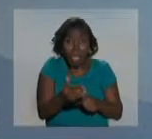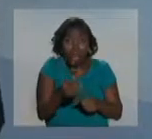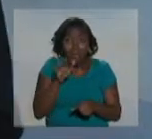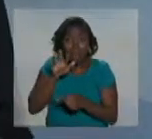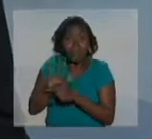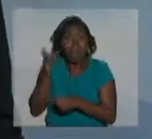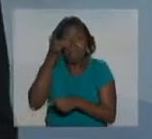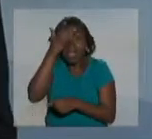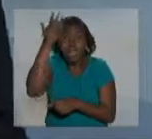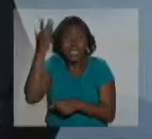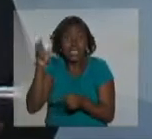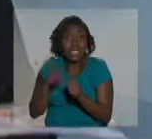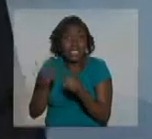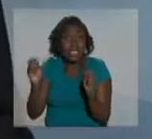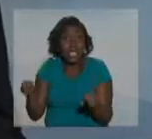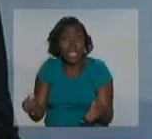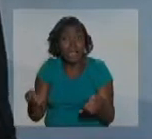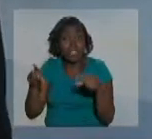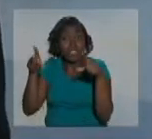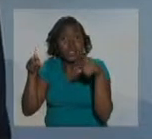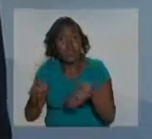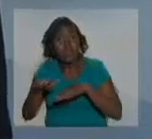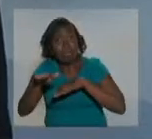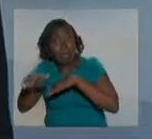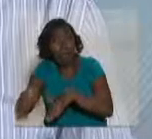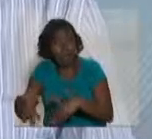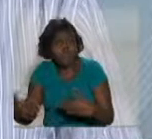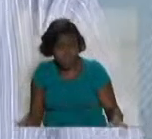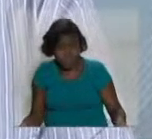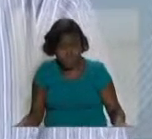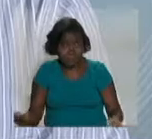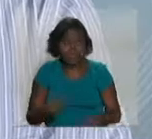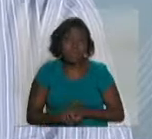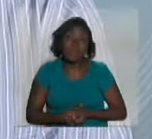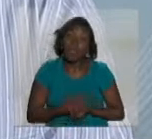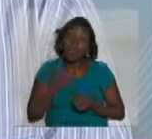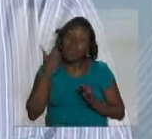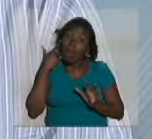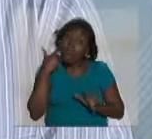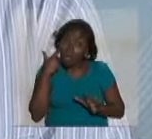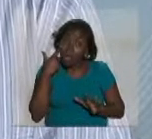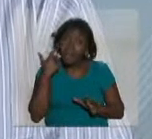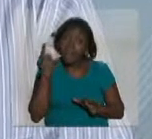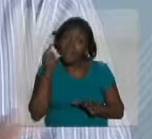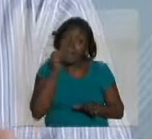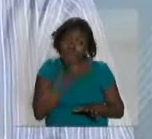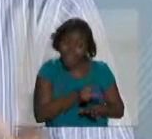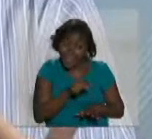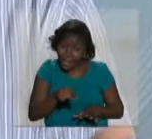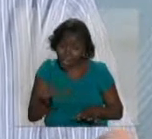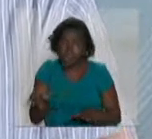outro sistema de transporte, para a diminuição de trânsito? Olha, eles têm que ser